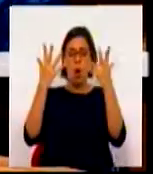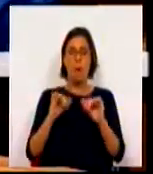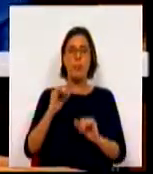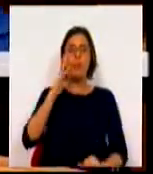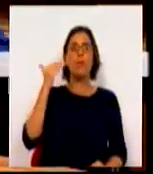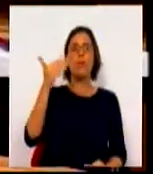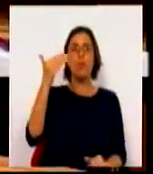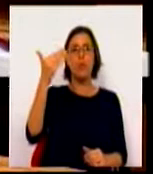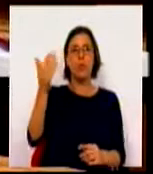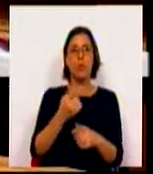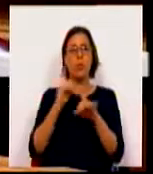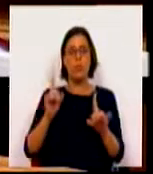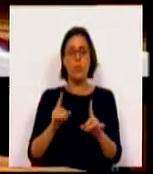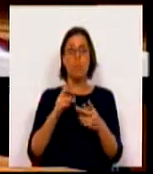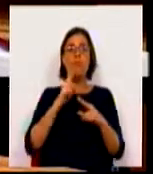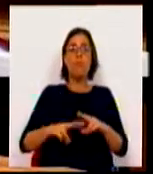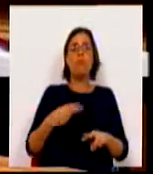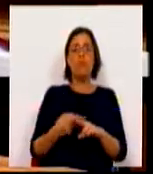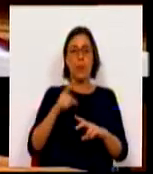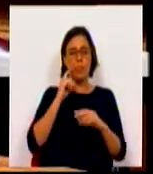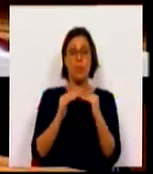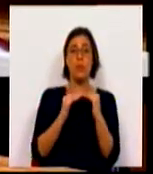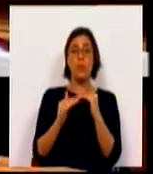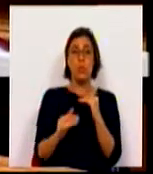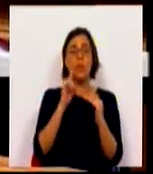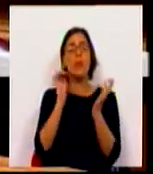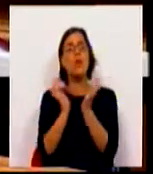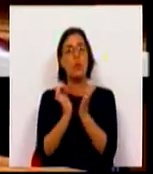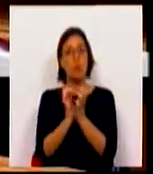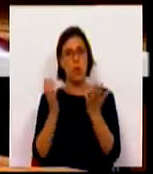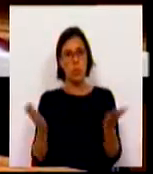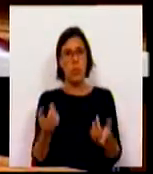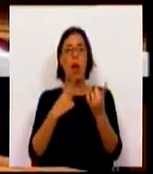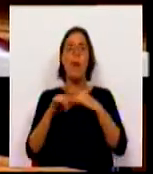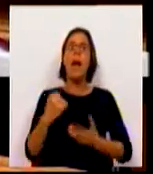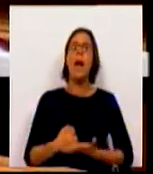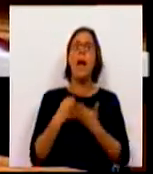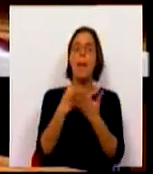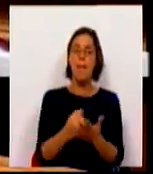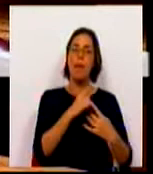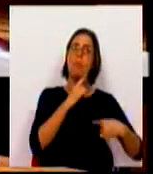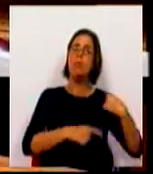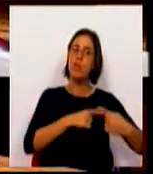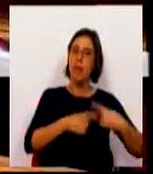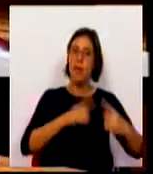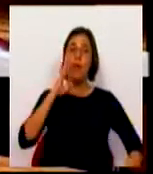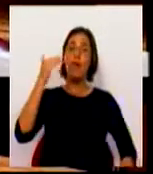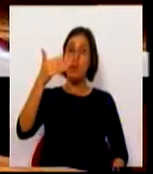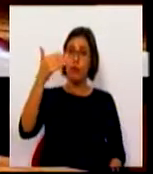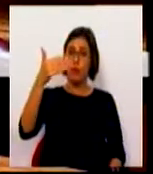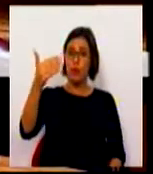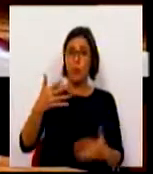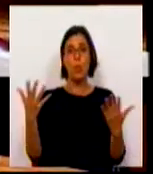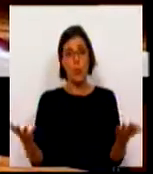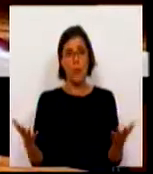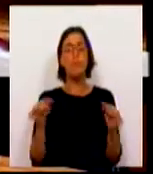futuro, porque aposta no reforço da sustentabilidade da segurança social e no apoio às gerações futuras.